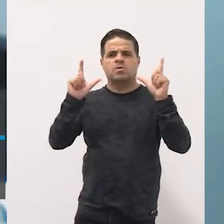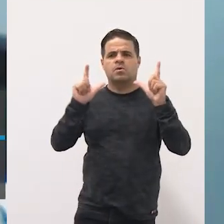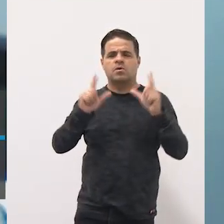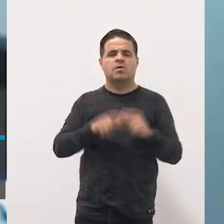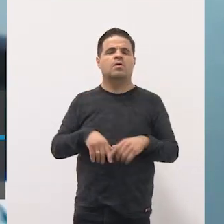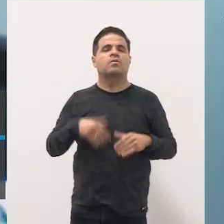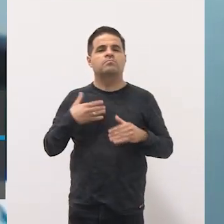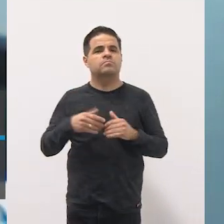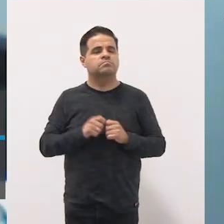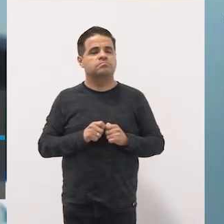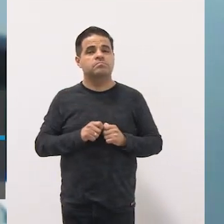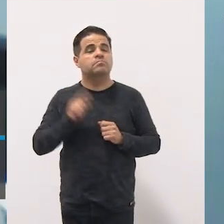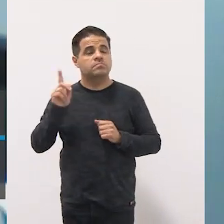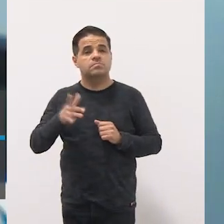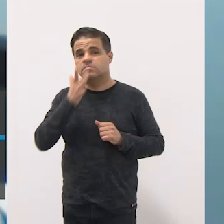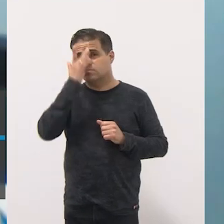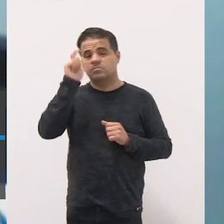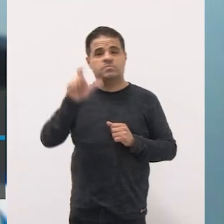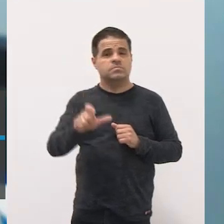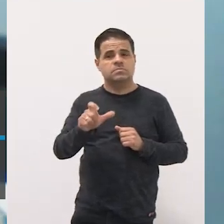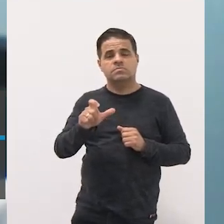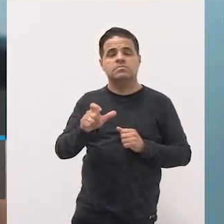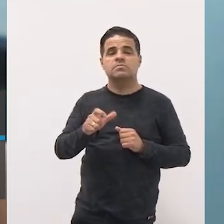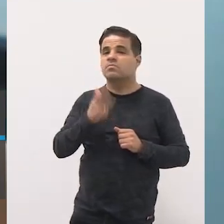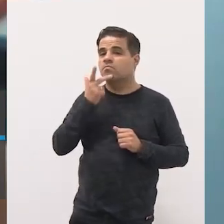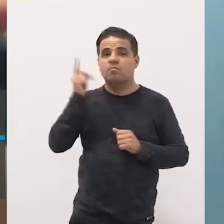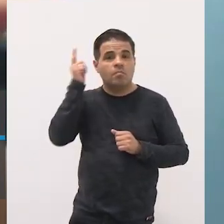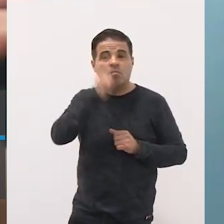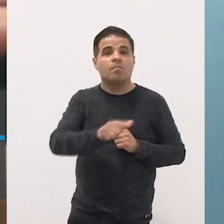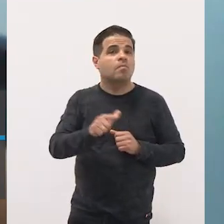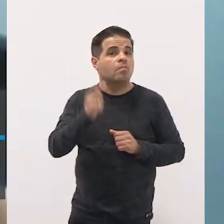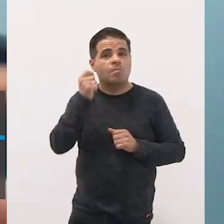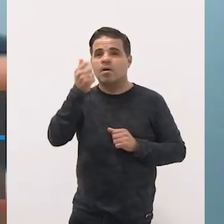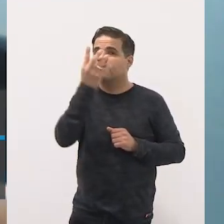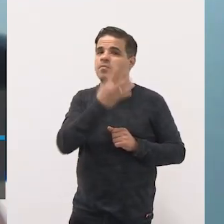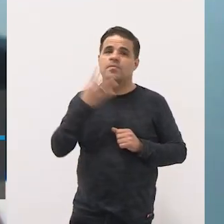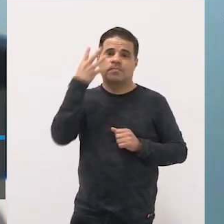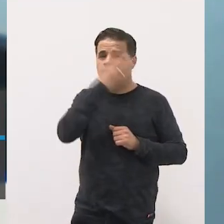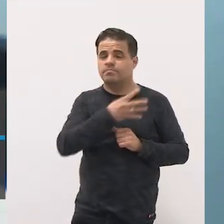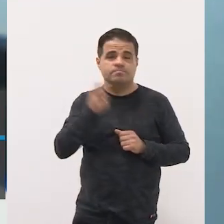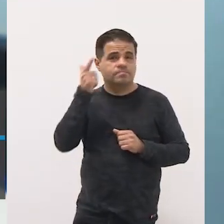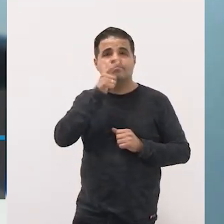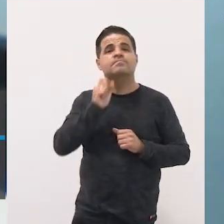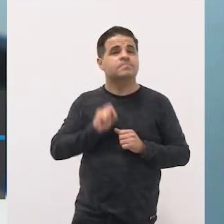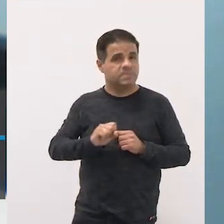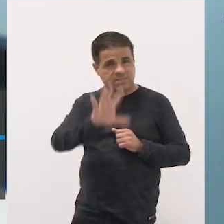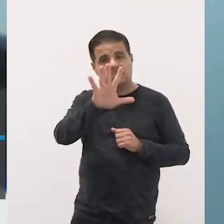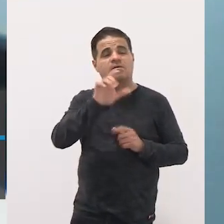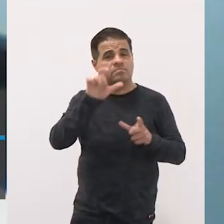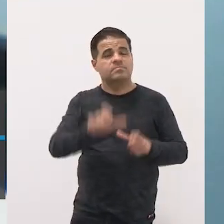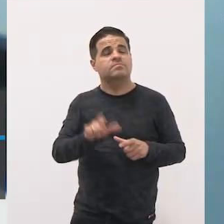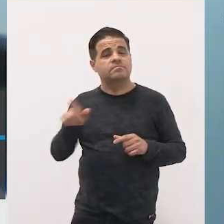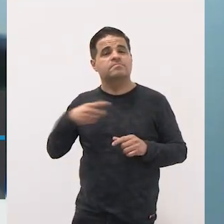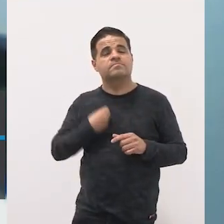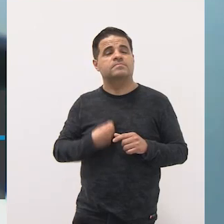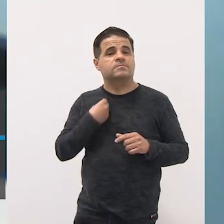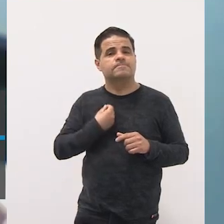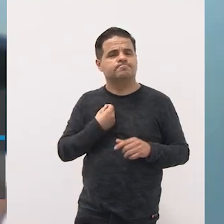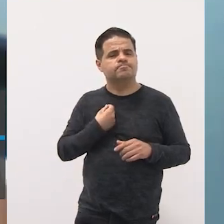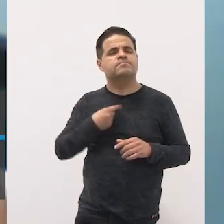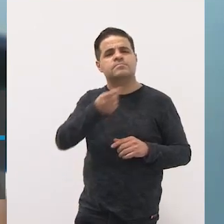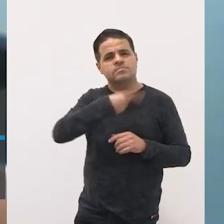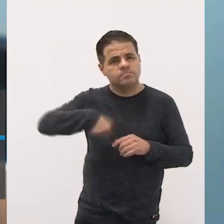cadeira. E essa pessoa, ela demorou quase 4 horas para ela conseguir sair de onde ela estava. Então, a gente